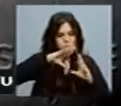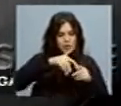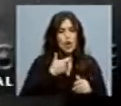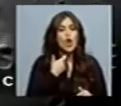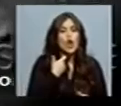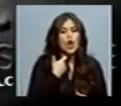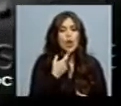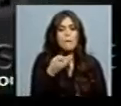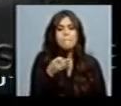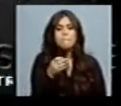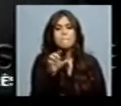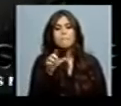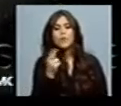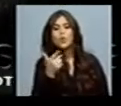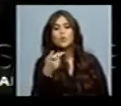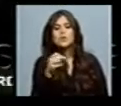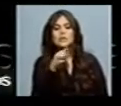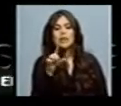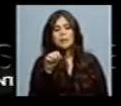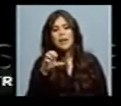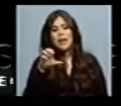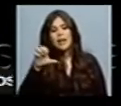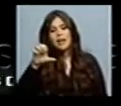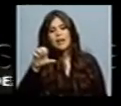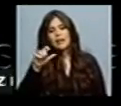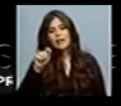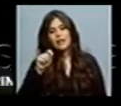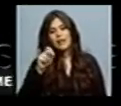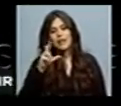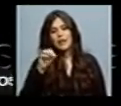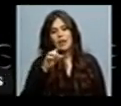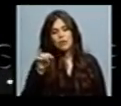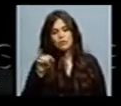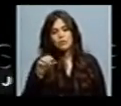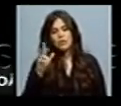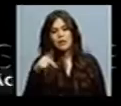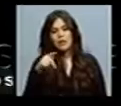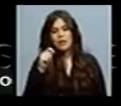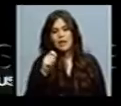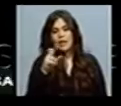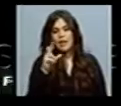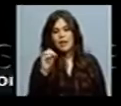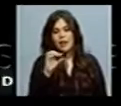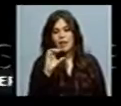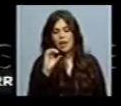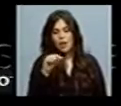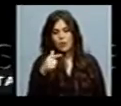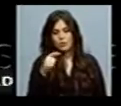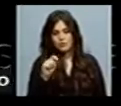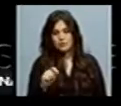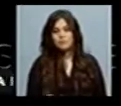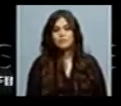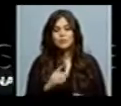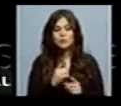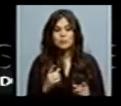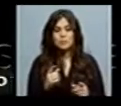e Caronte. E agora, um outro estudo diz-nos que, se calhar, Caronte é ainda mais amigo do seu planeta anão, Plutão, do que aquilo que